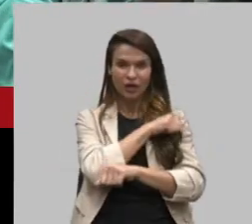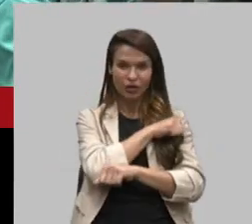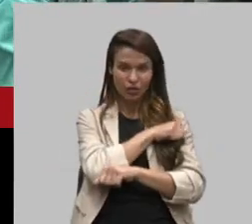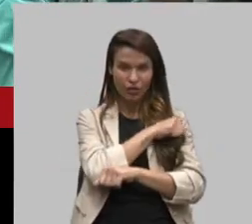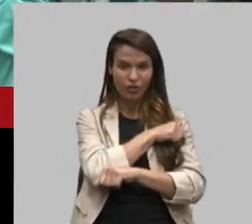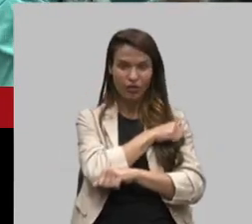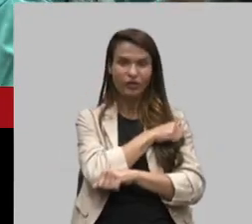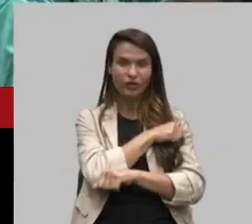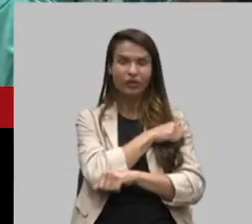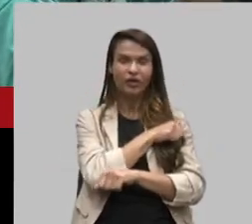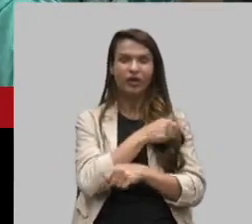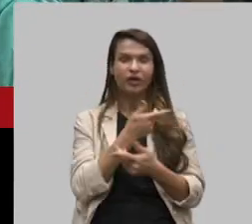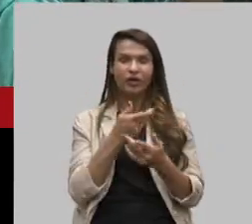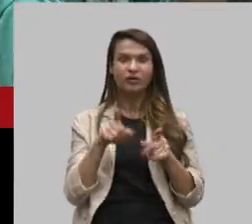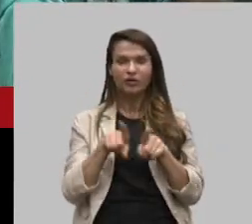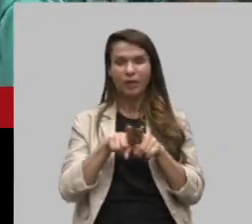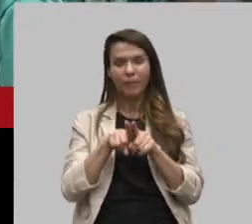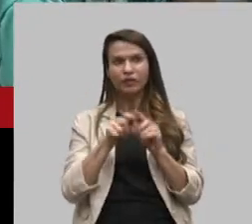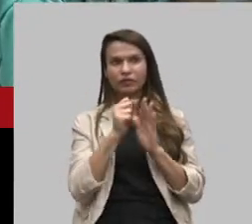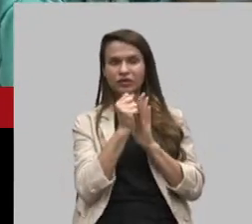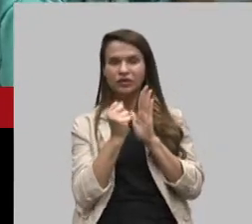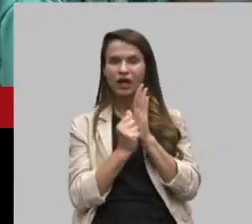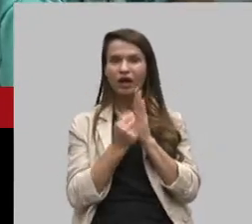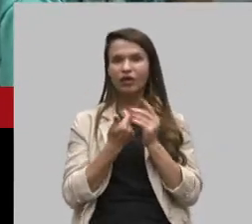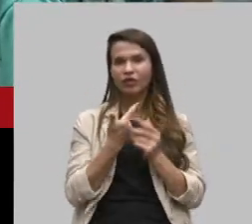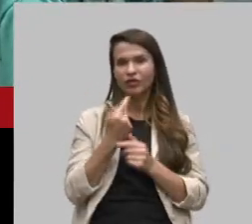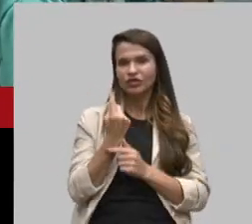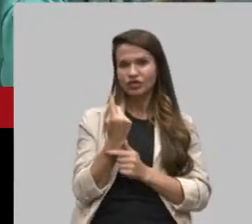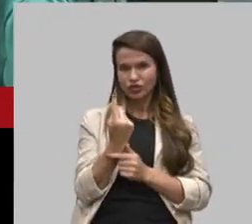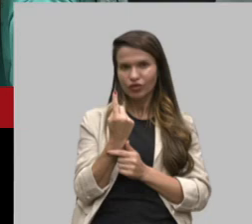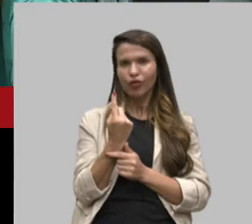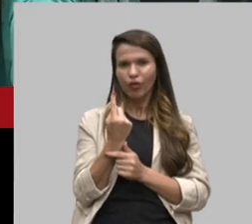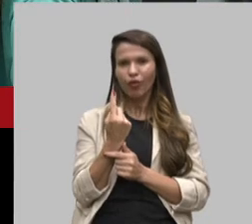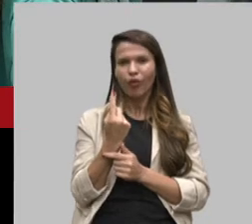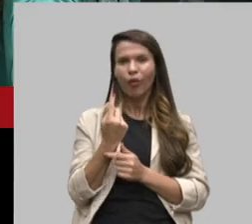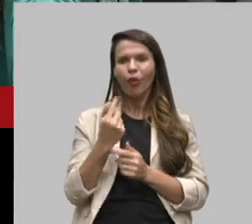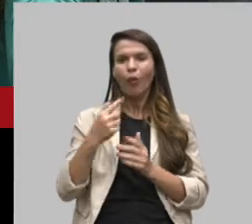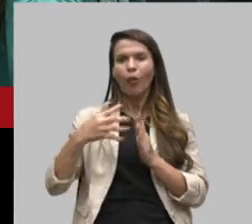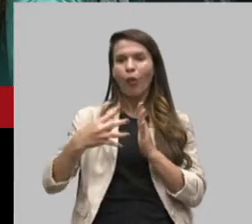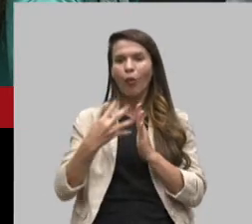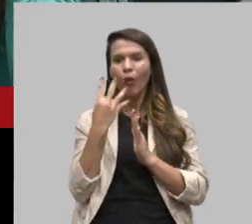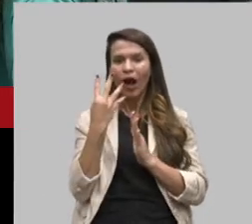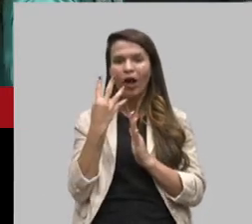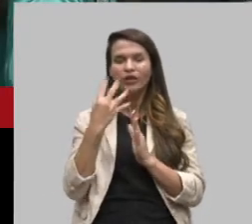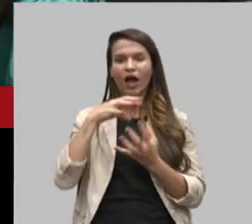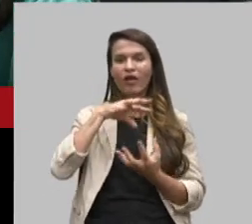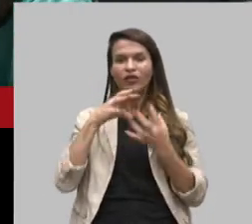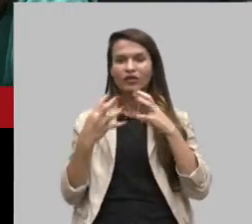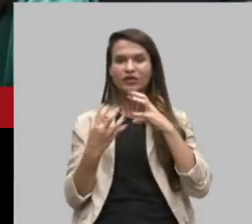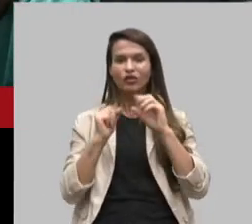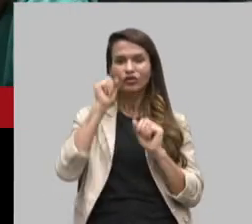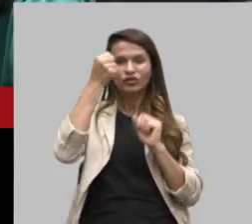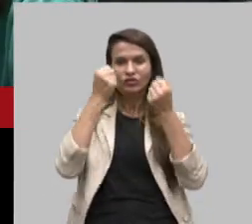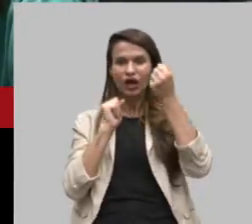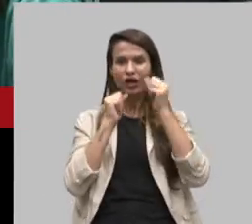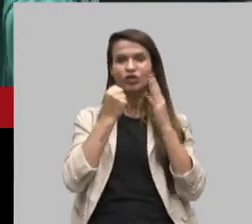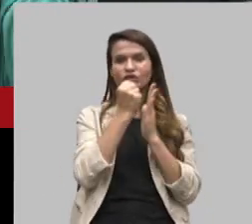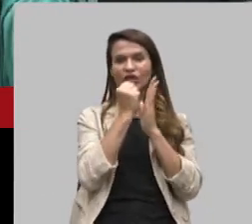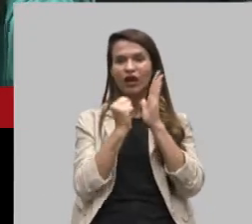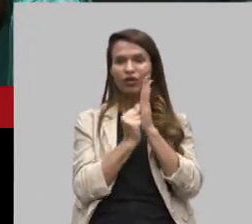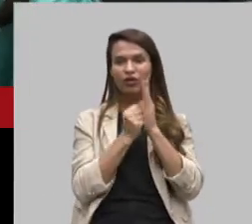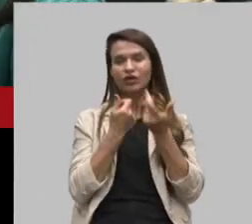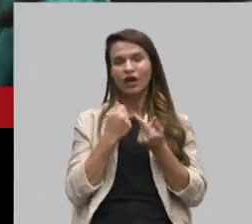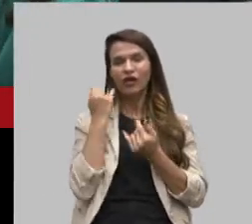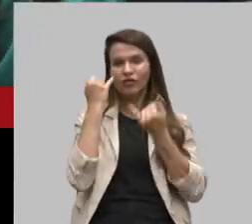mais no século que a gente tá no século XX a gente já tá na quarta Revolução Industrial a gente tá no século da informação eh e